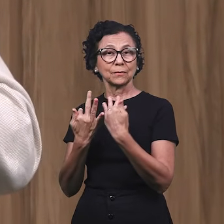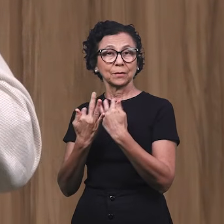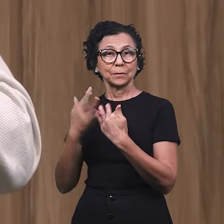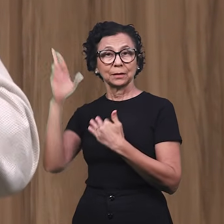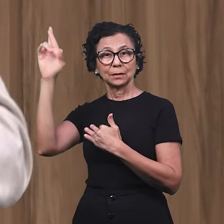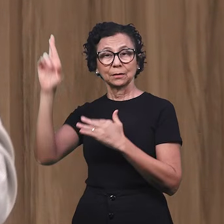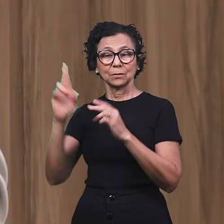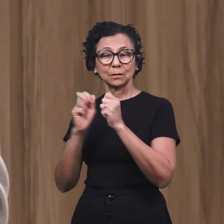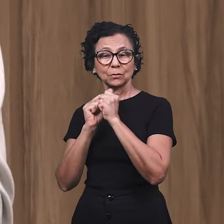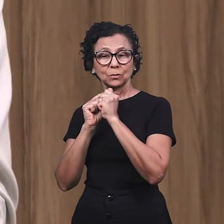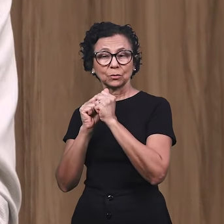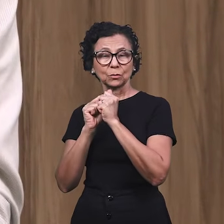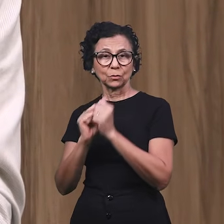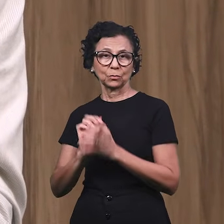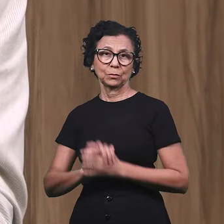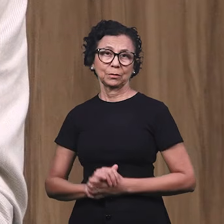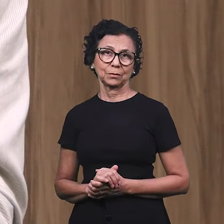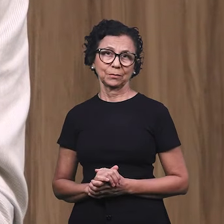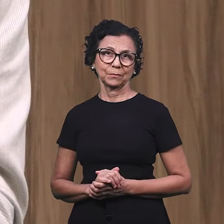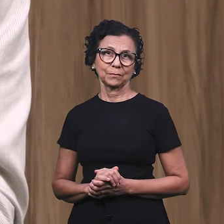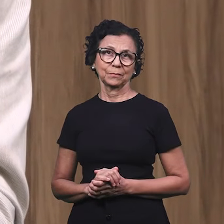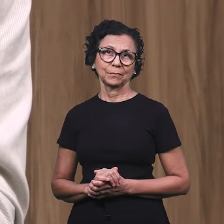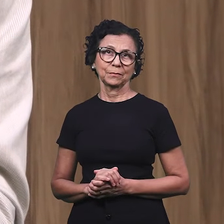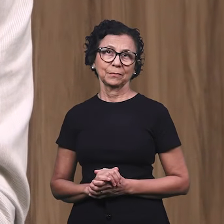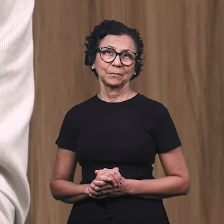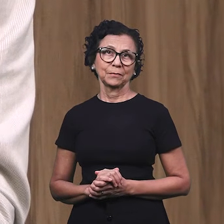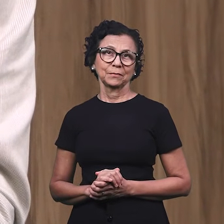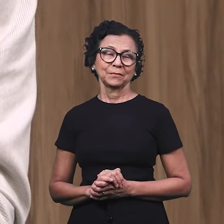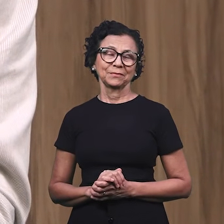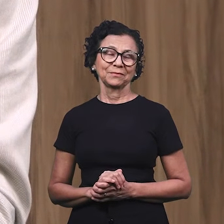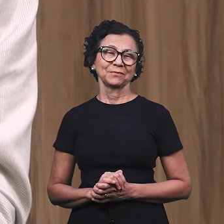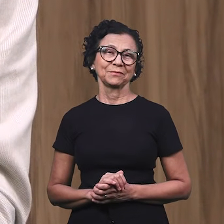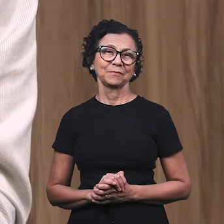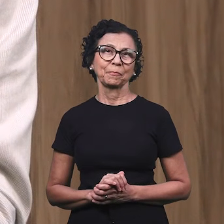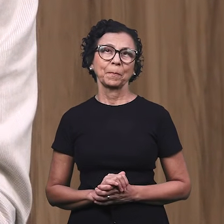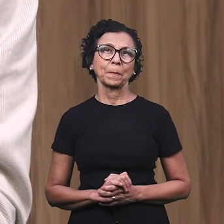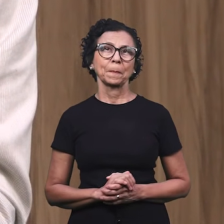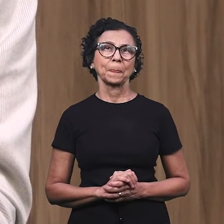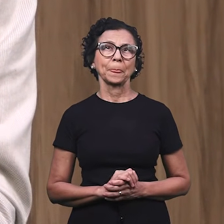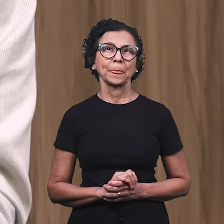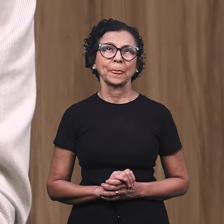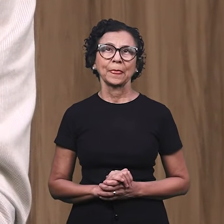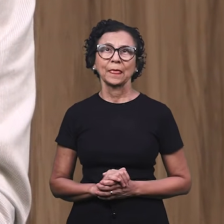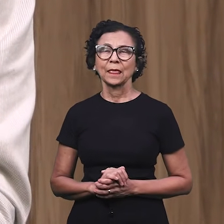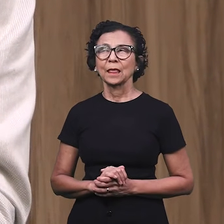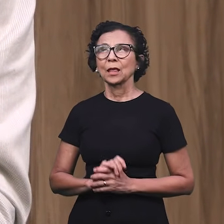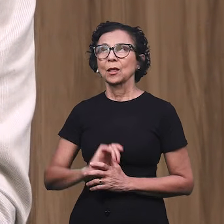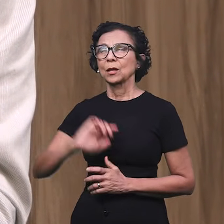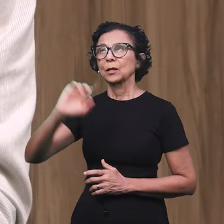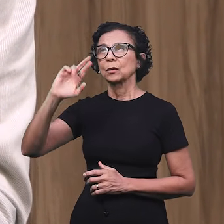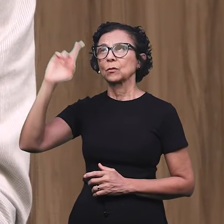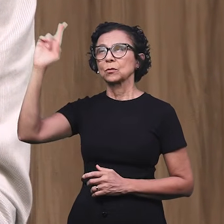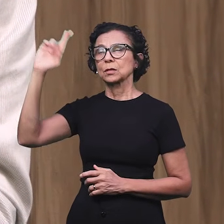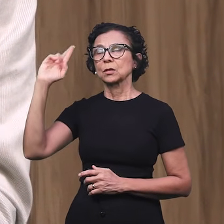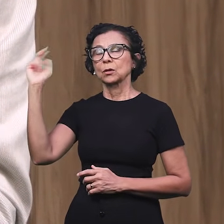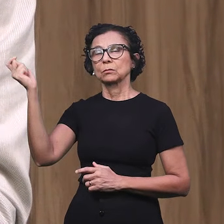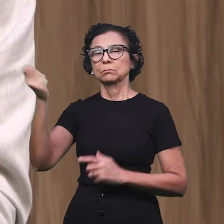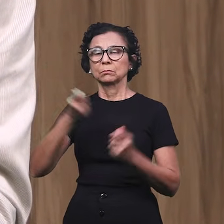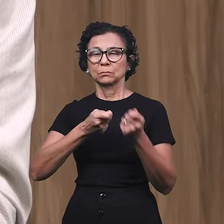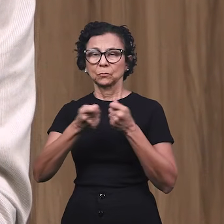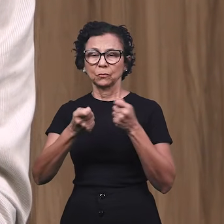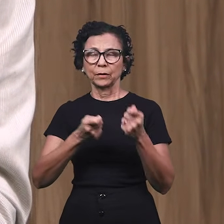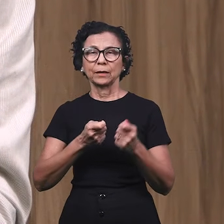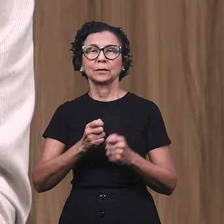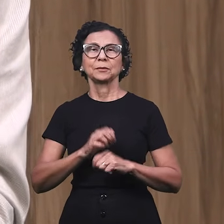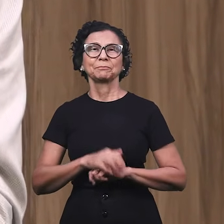conosco. A diferença é que aqui nós não somos o rei, não somos os servos. Mas o Senhor reina sobre nós. Que Deus